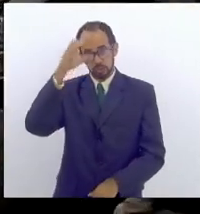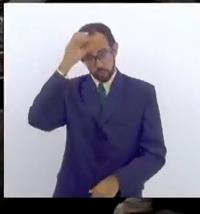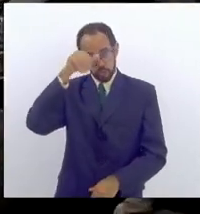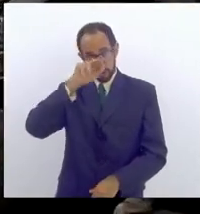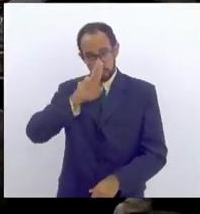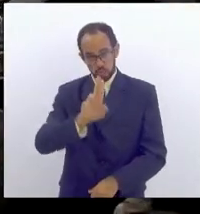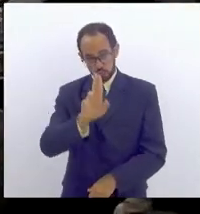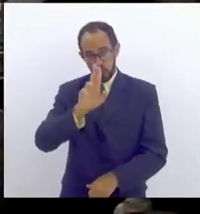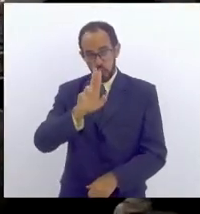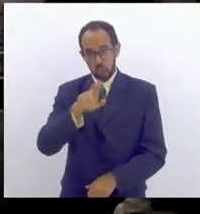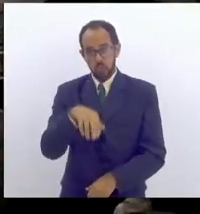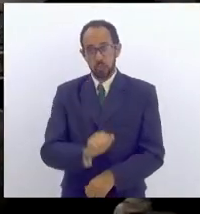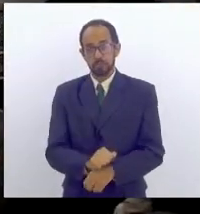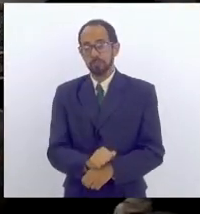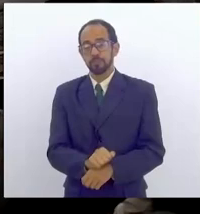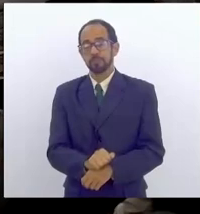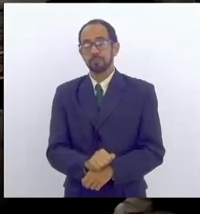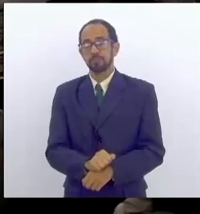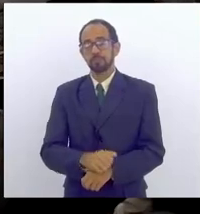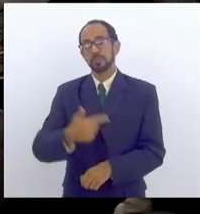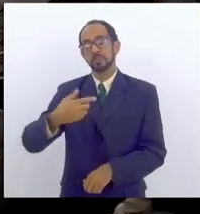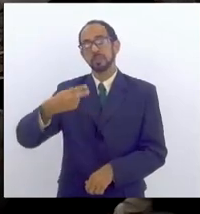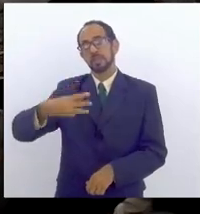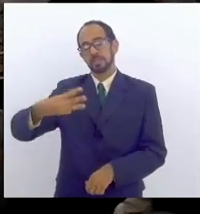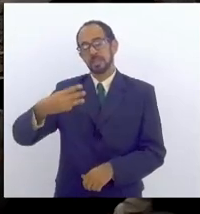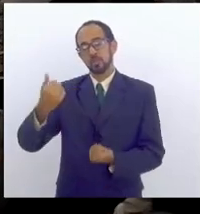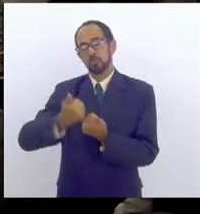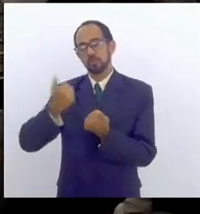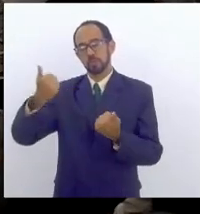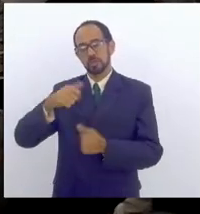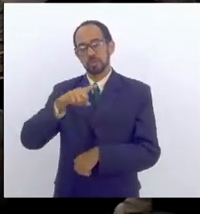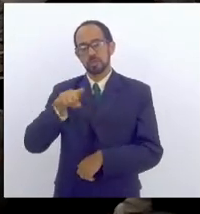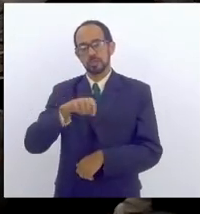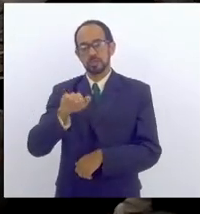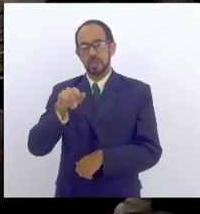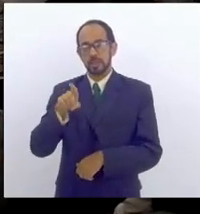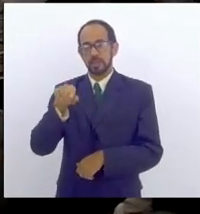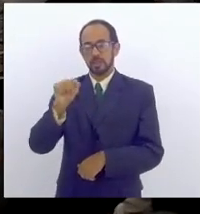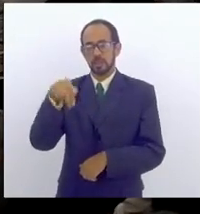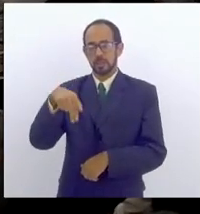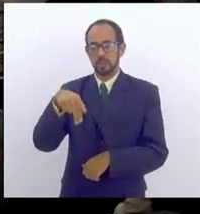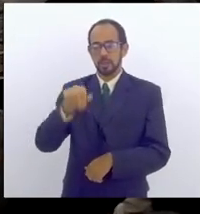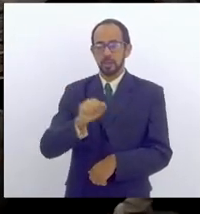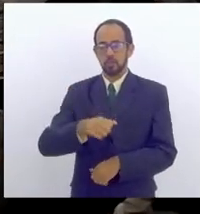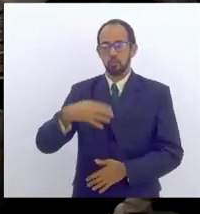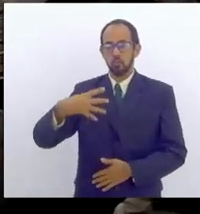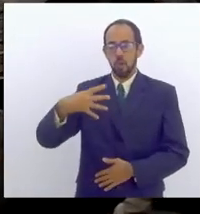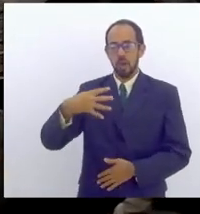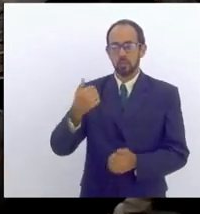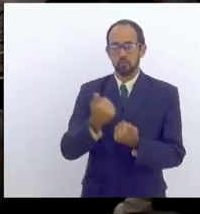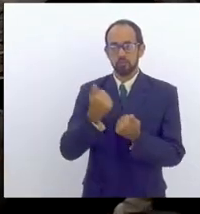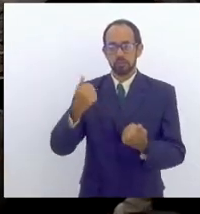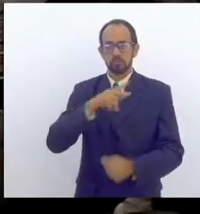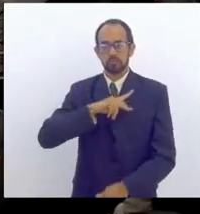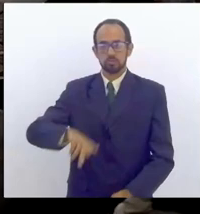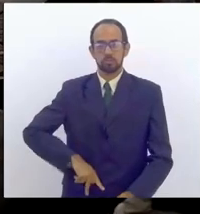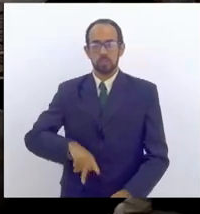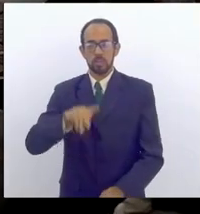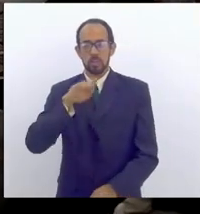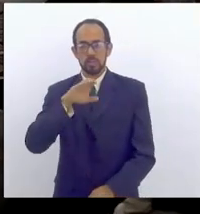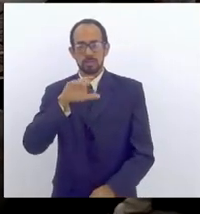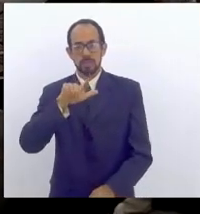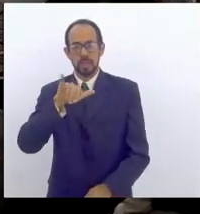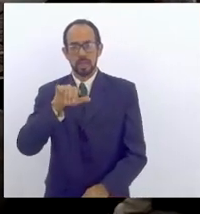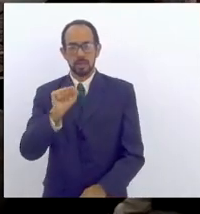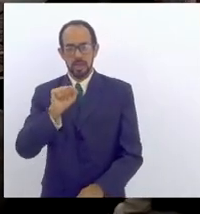mesa. Terceiro vice-presidente, Zeidan, PT. Quarto vice-presidente, Célia Jordão, PL.